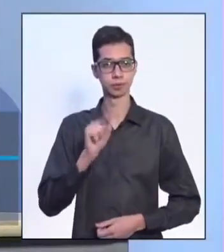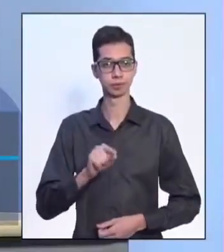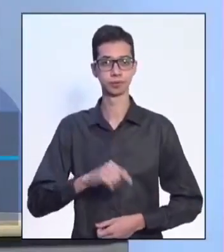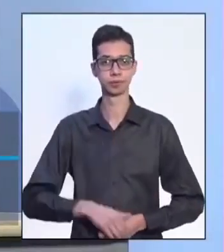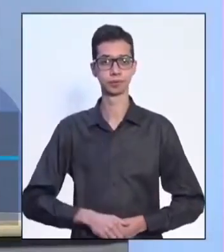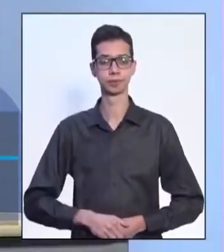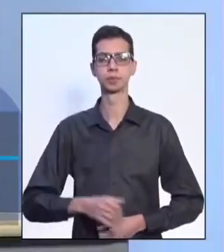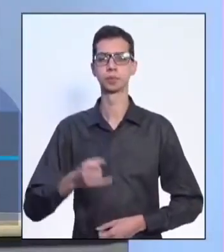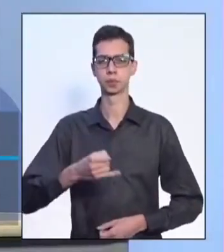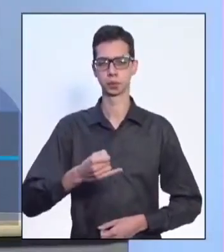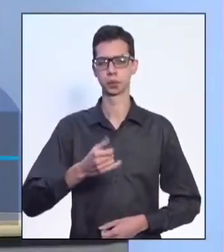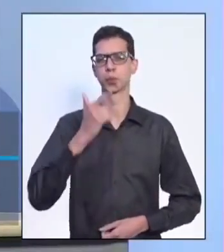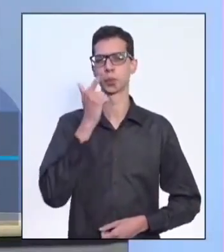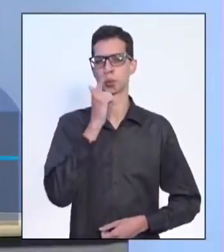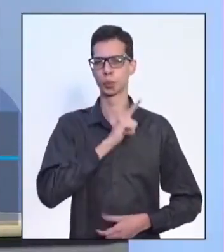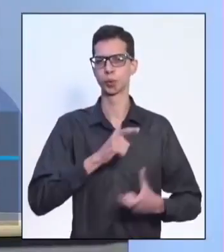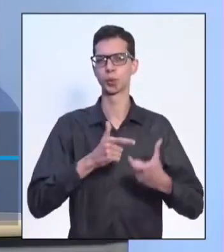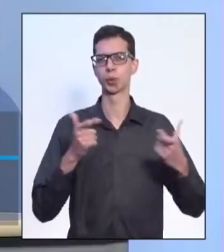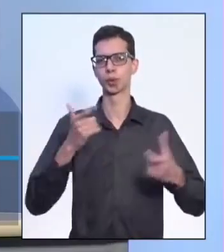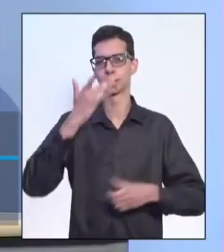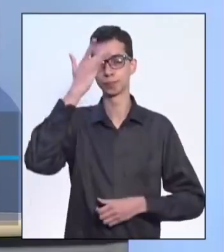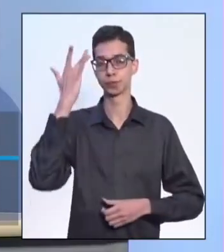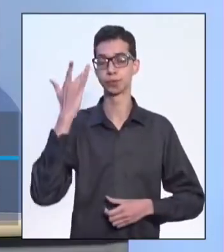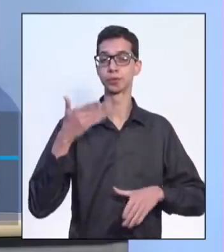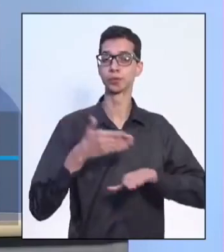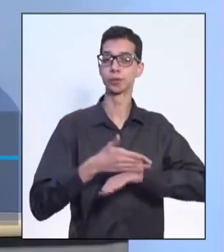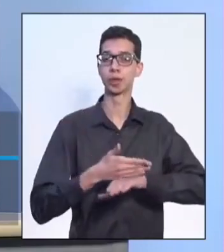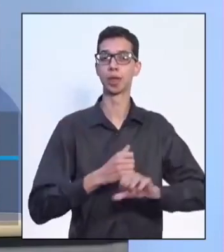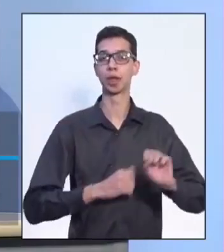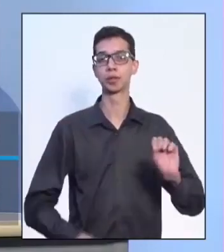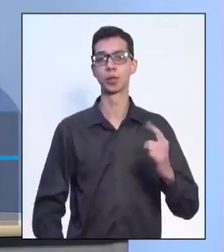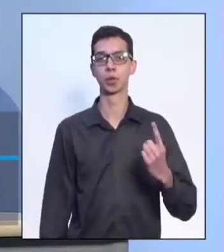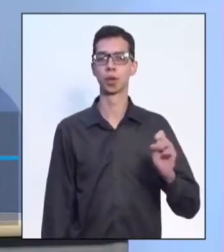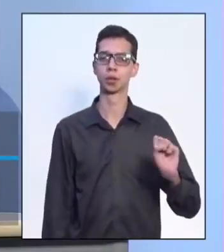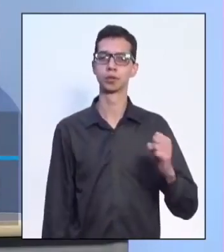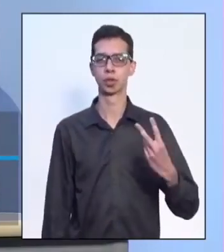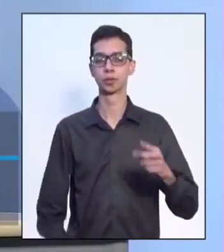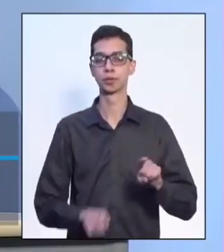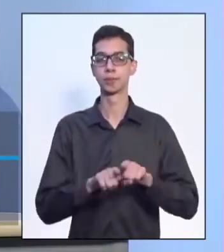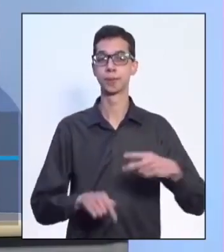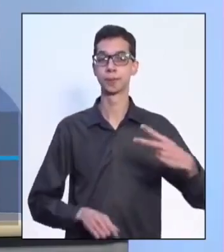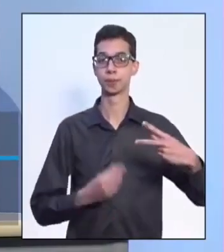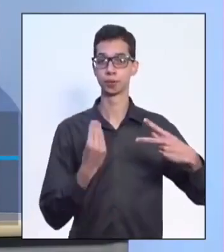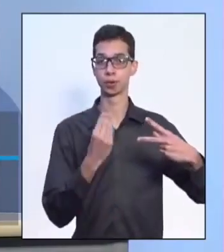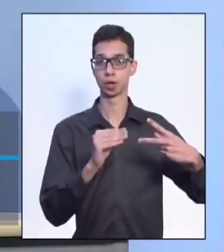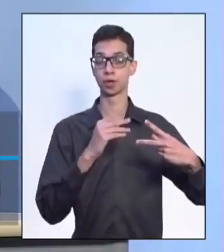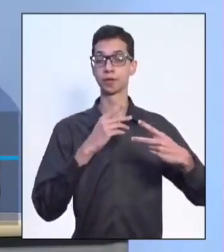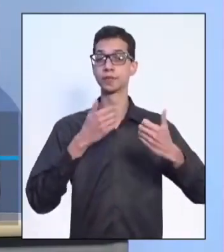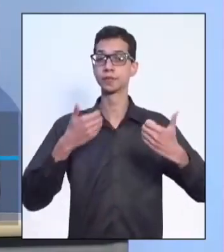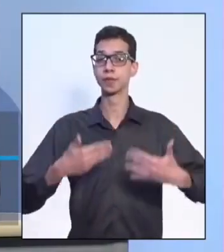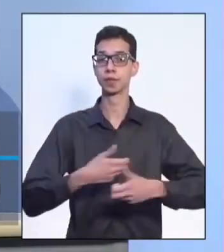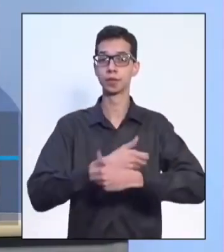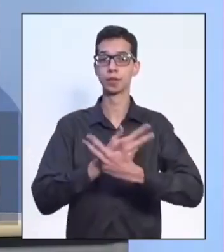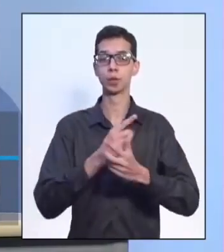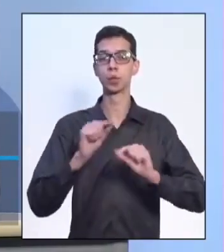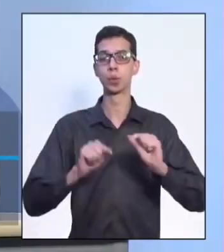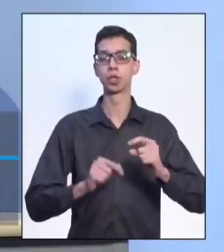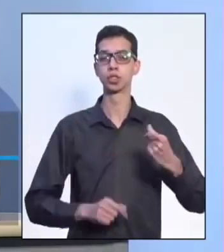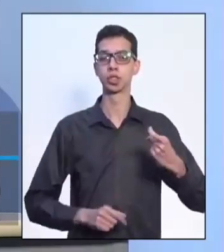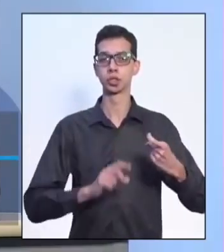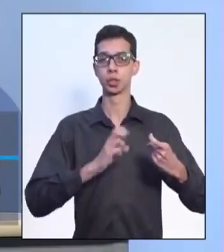sim, muita gente participando, colocaram o valor de S1, de S2, de P e colocaram a equação. Falaram que a equação é x ao cubo